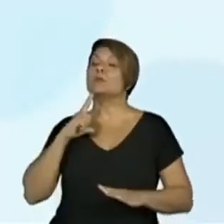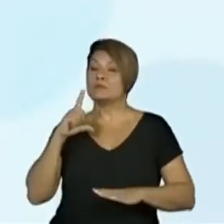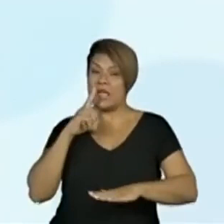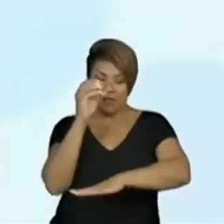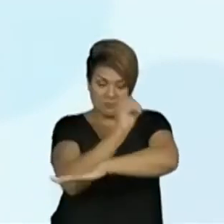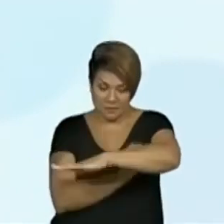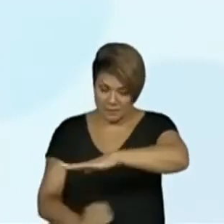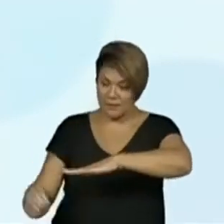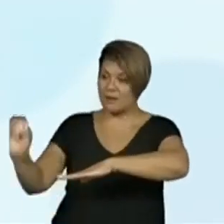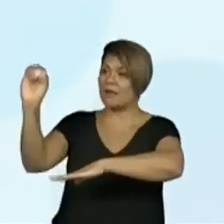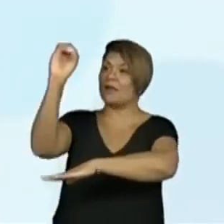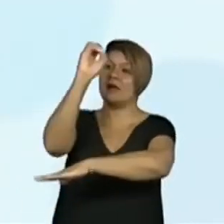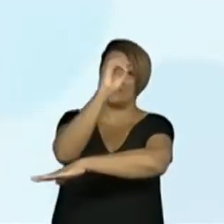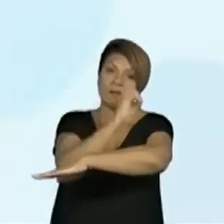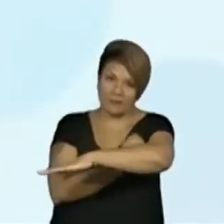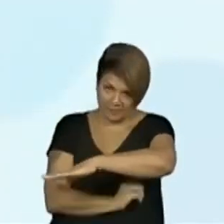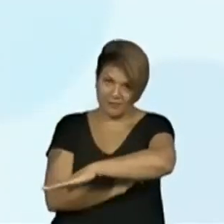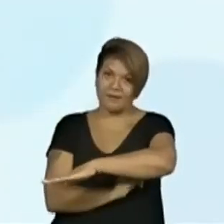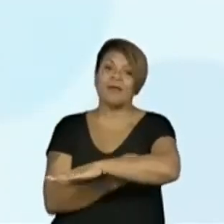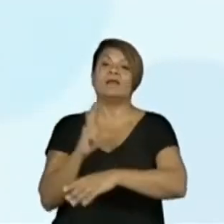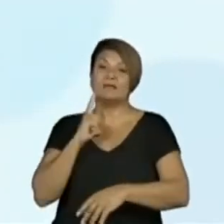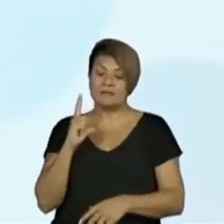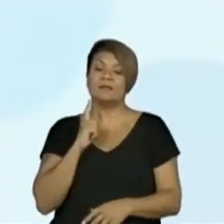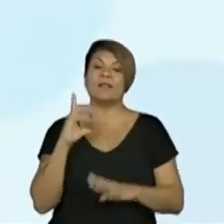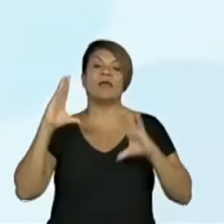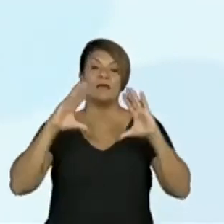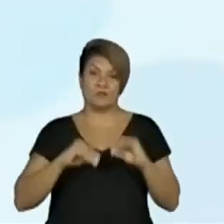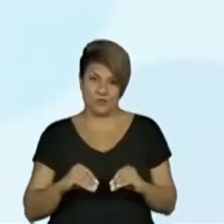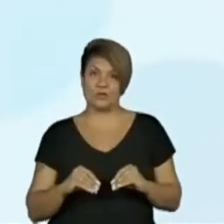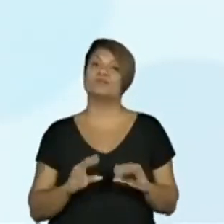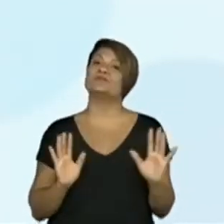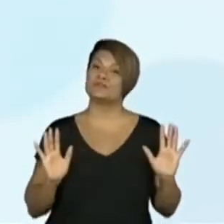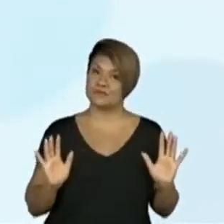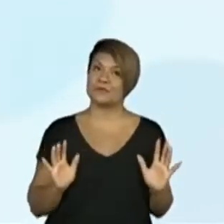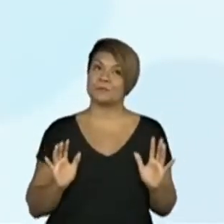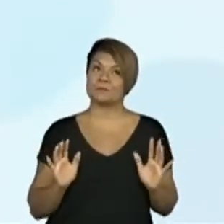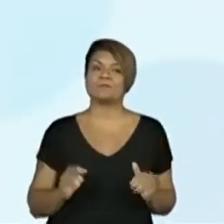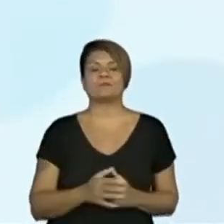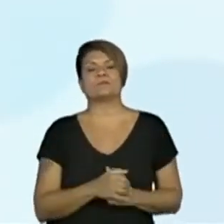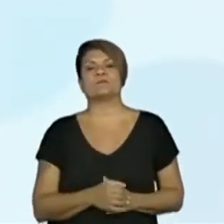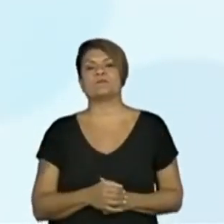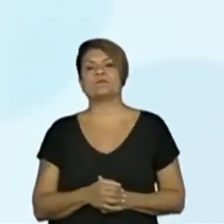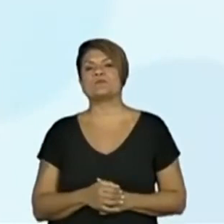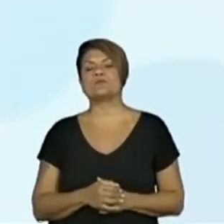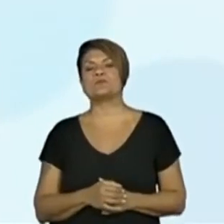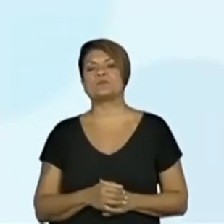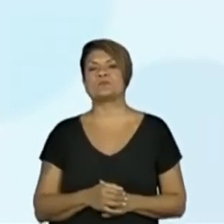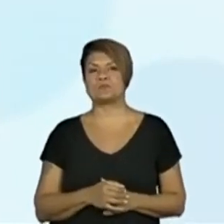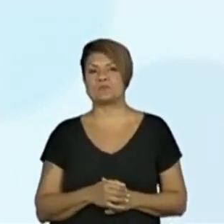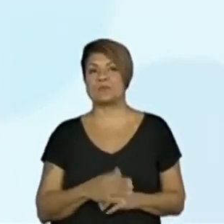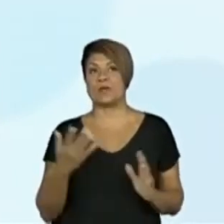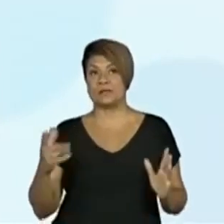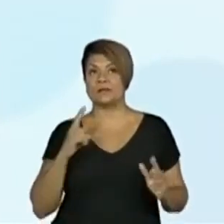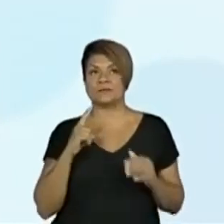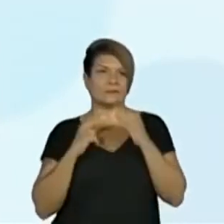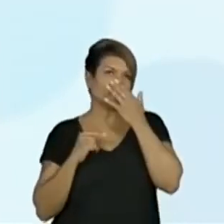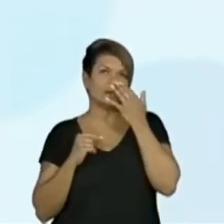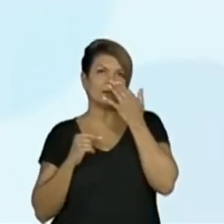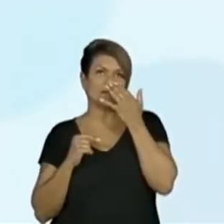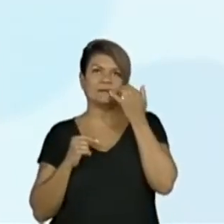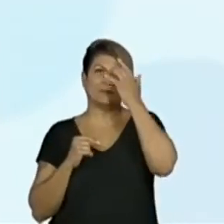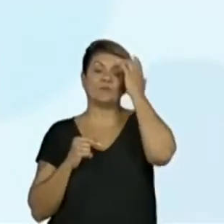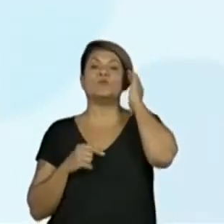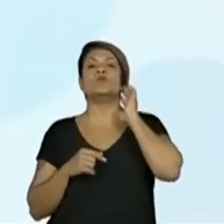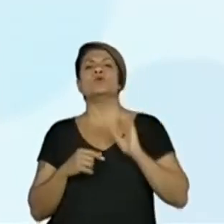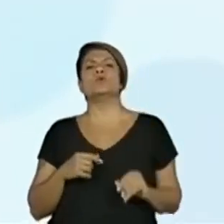história que vai me fazer entender o que ele vai aprontar. Estava dia, agora é noite. Olha lá. Vai vir até o termo com a passagem do